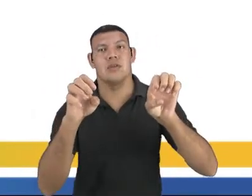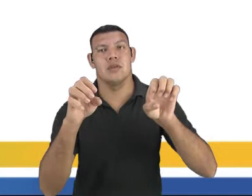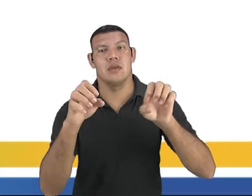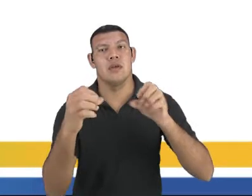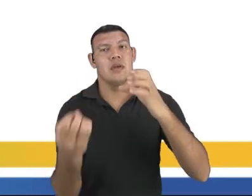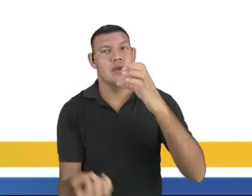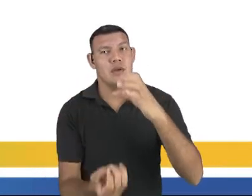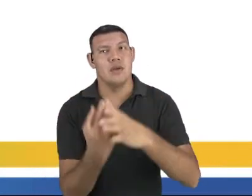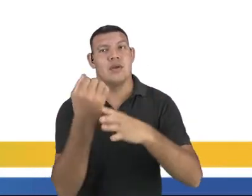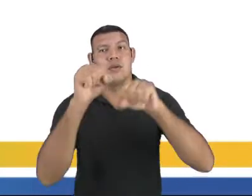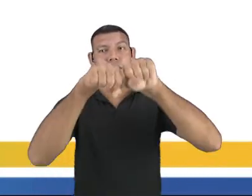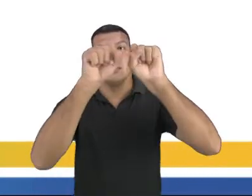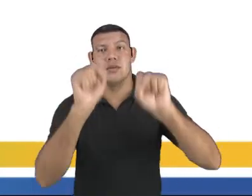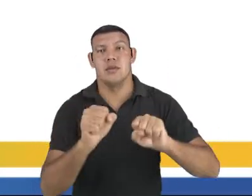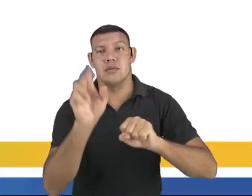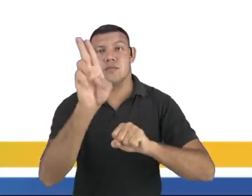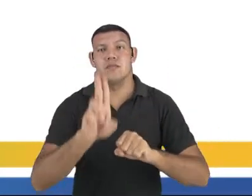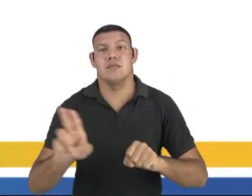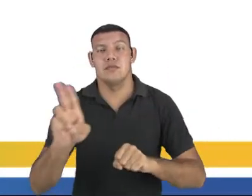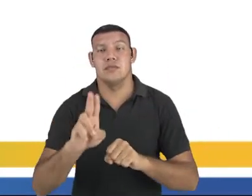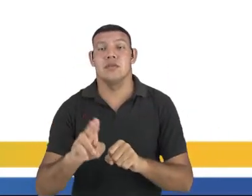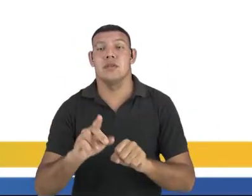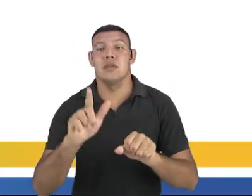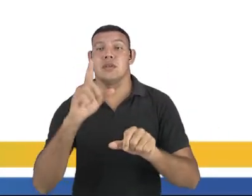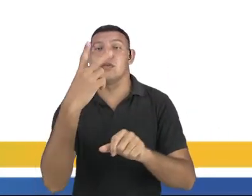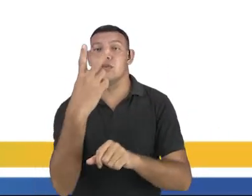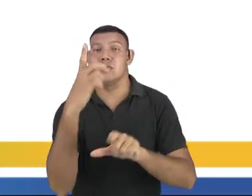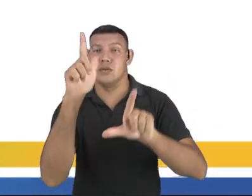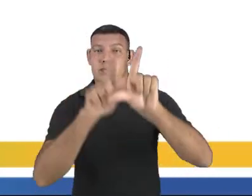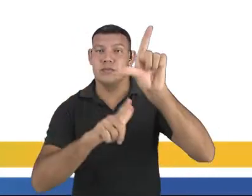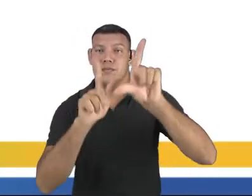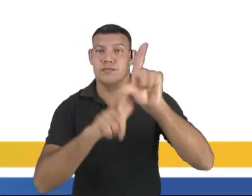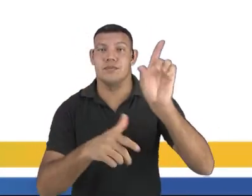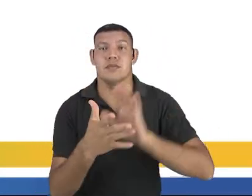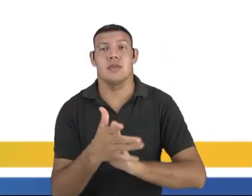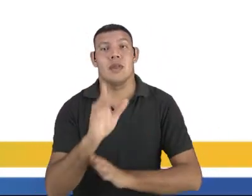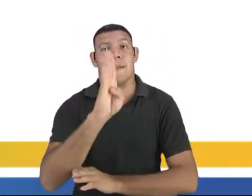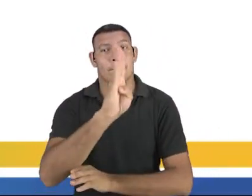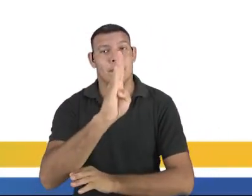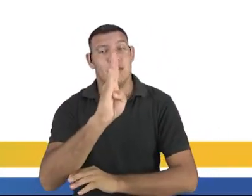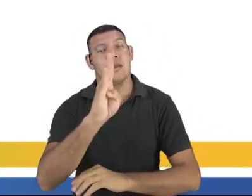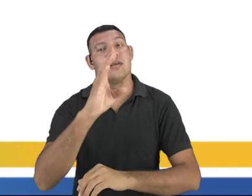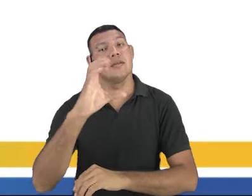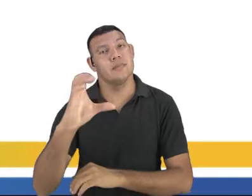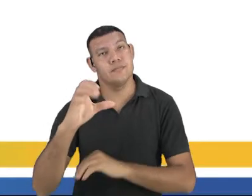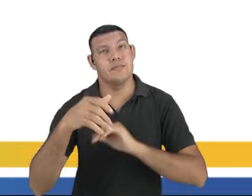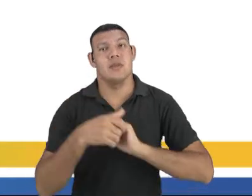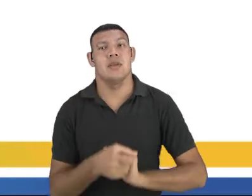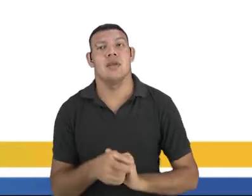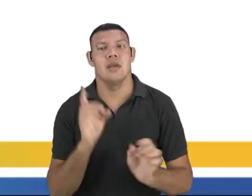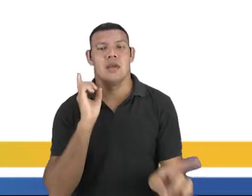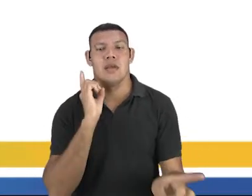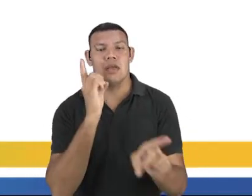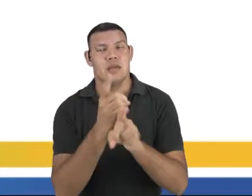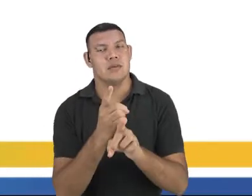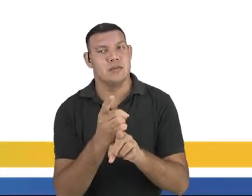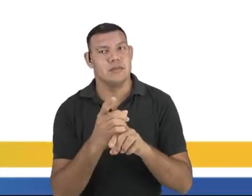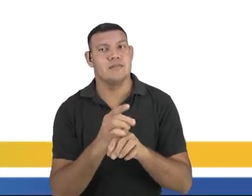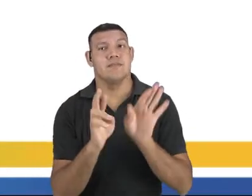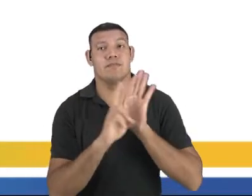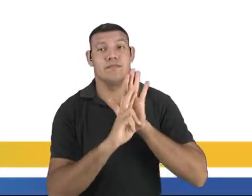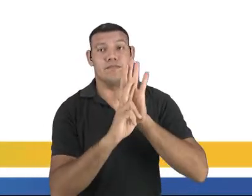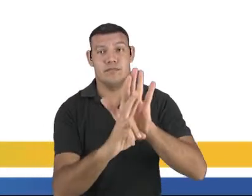equação do primeiro grau com duas e com O que são bem se ou seja são aquilo que eu tô atrás né então a